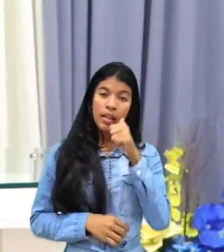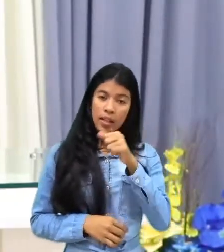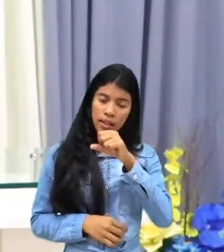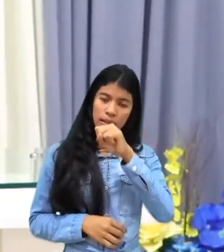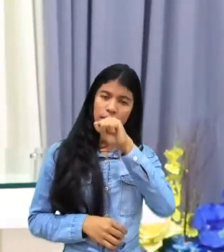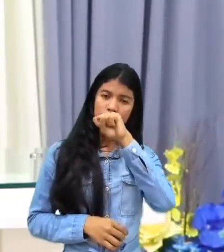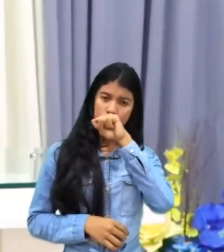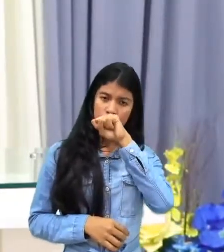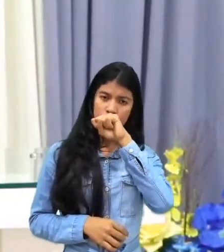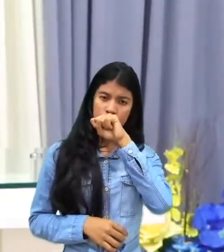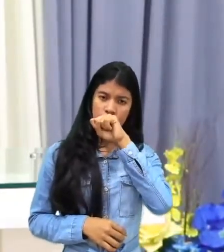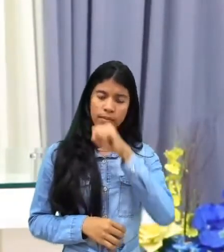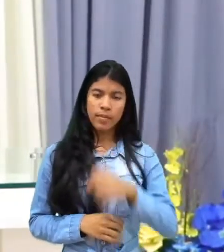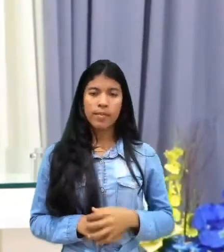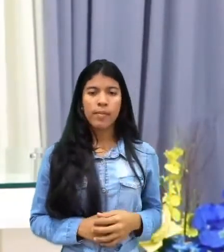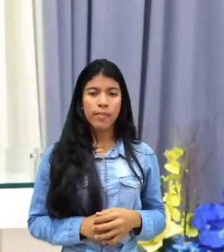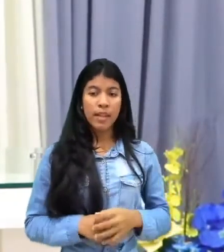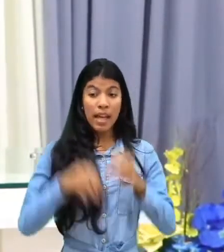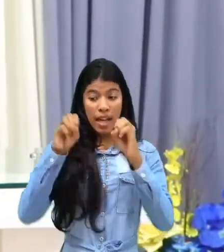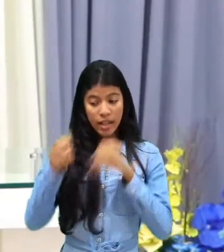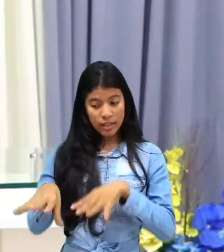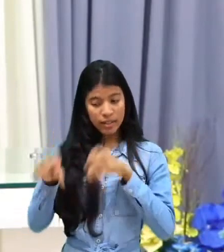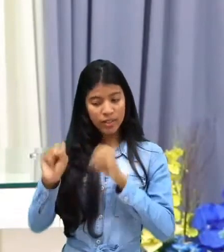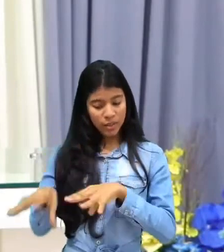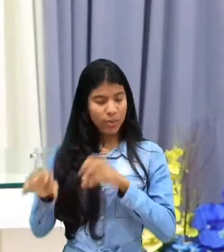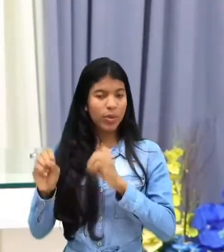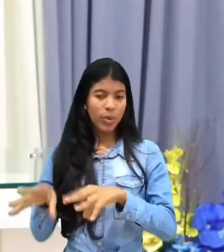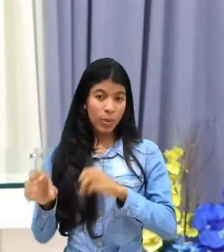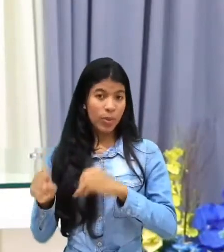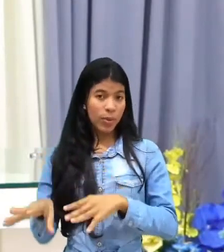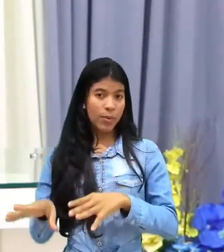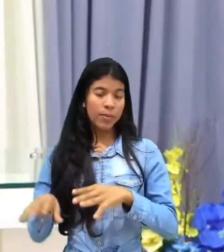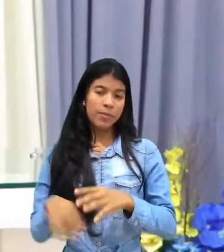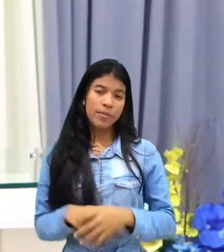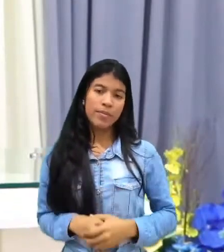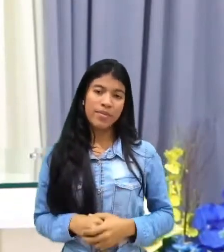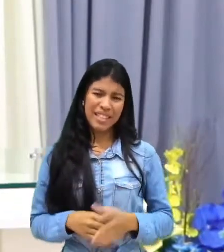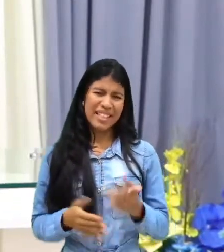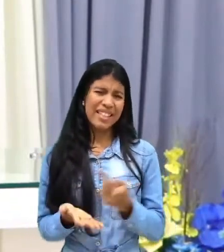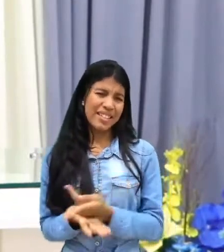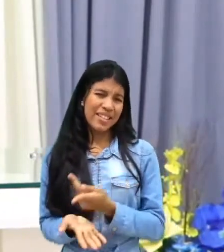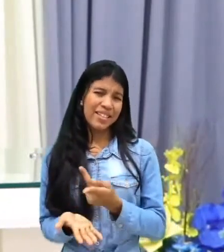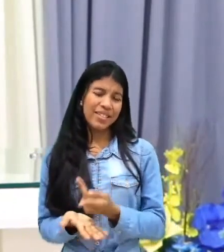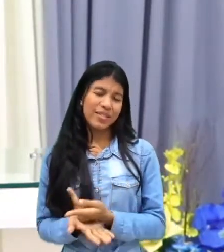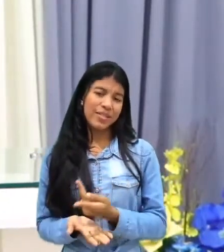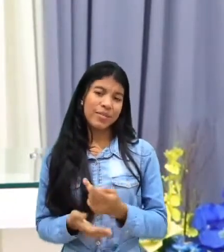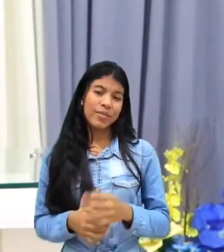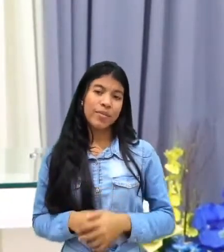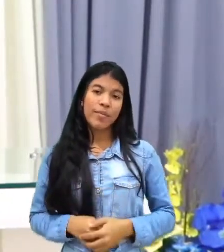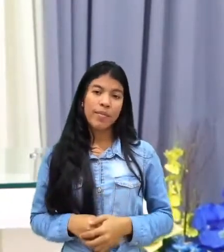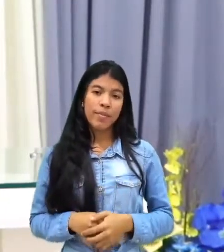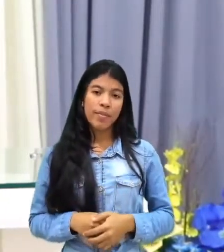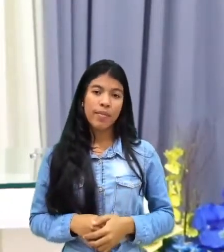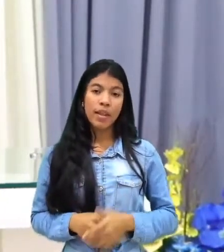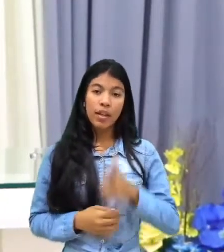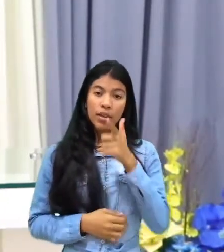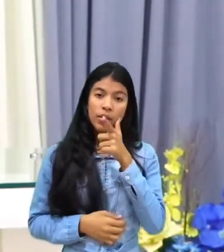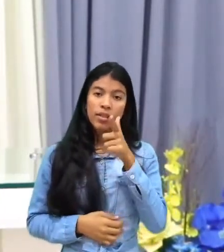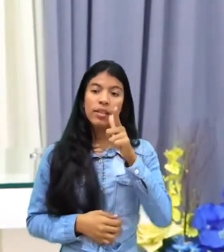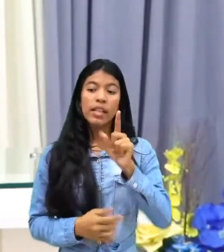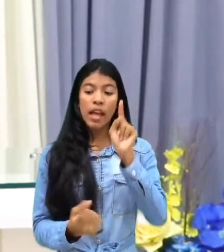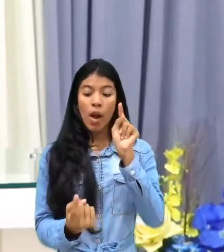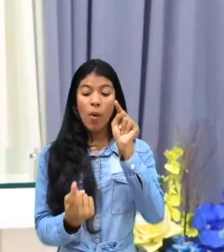criou essa maneirinha, logicamente errada, a fim de que ele viesse a alcançar o objetivo, e